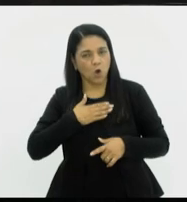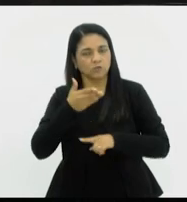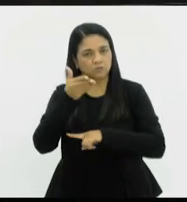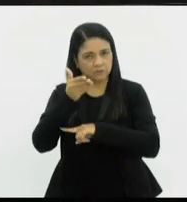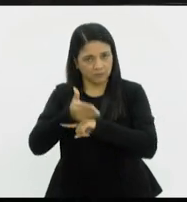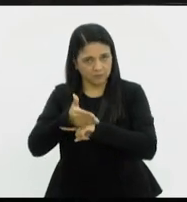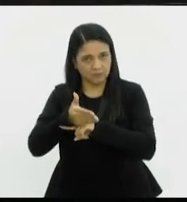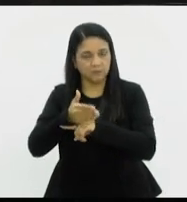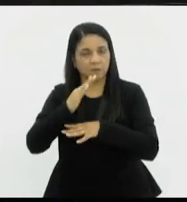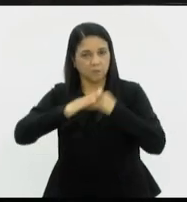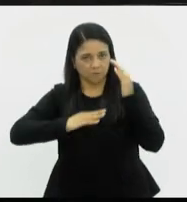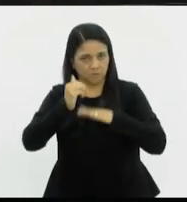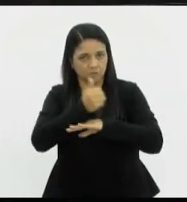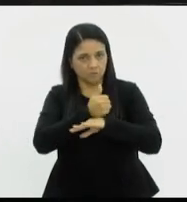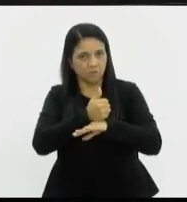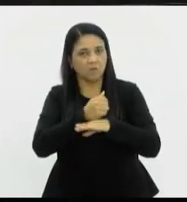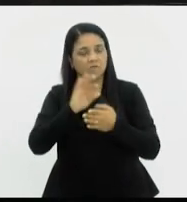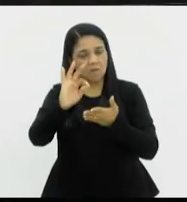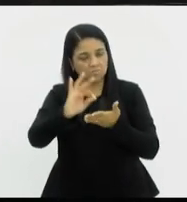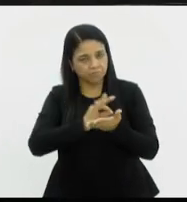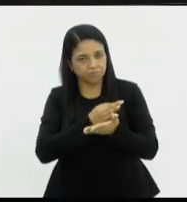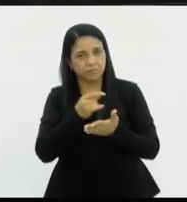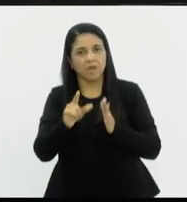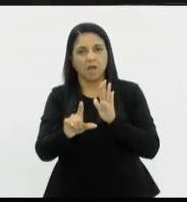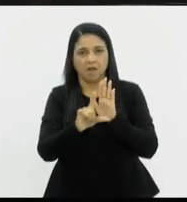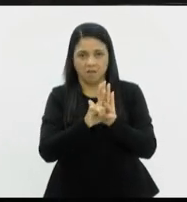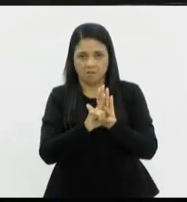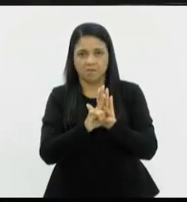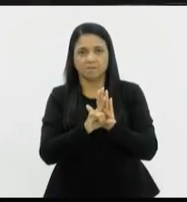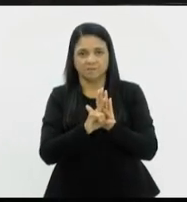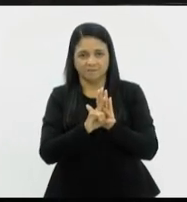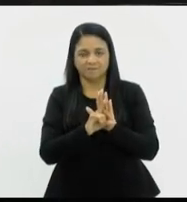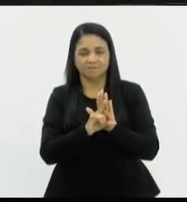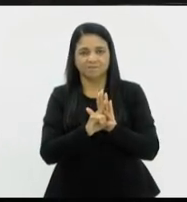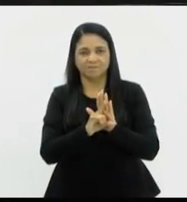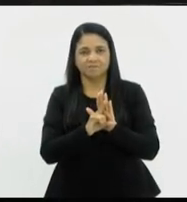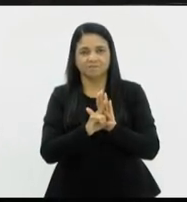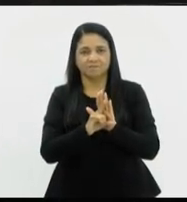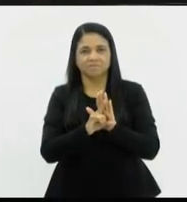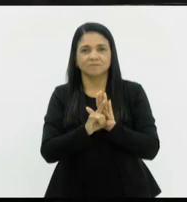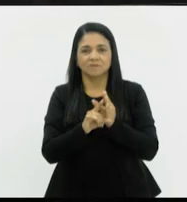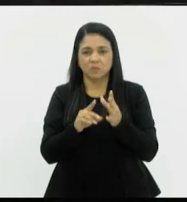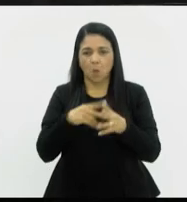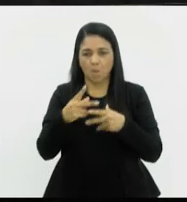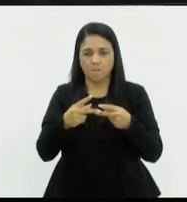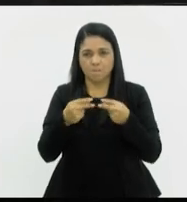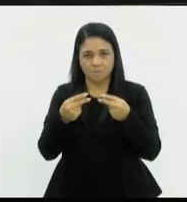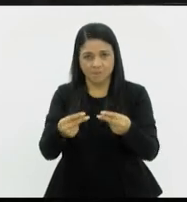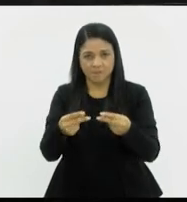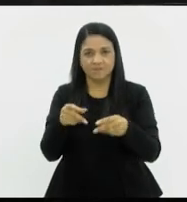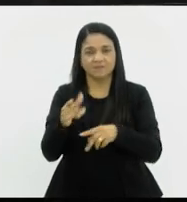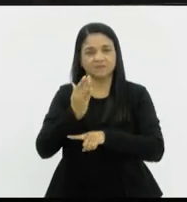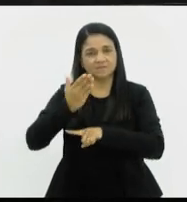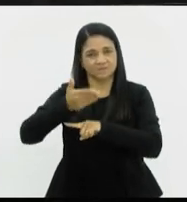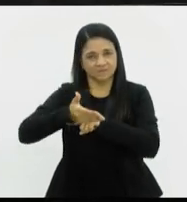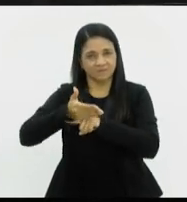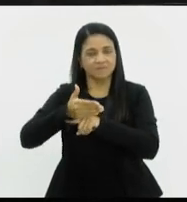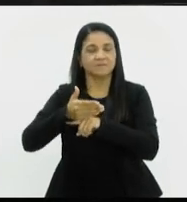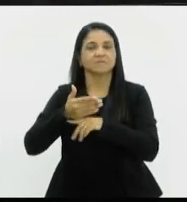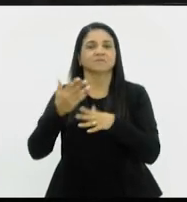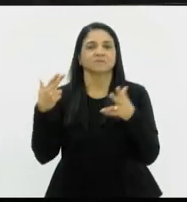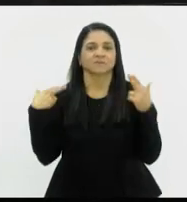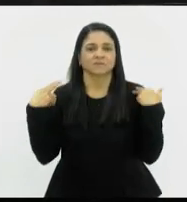taxista, vai imediatamente sancionar, e aí vai ser o presente que o nosso taxista ganhará,